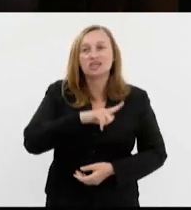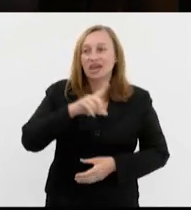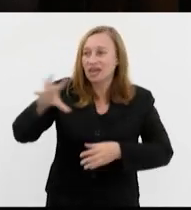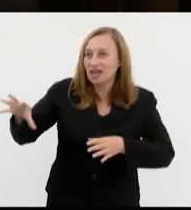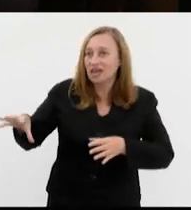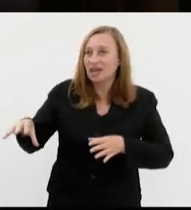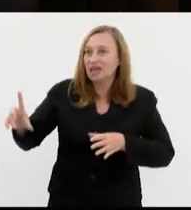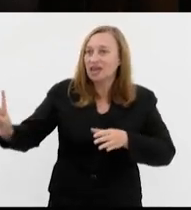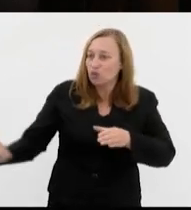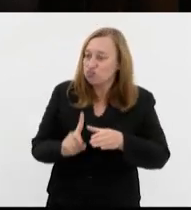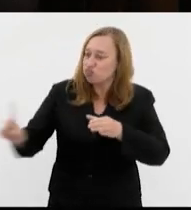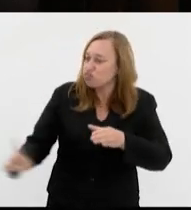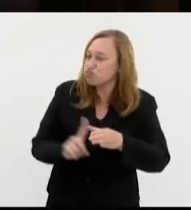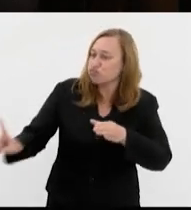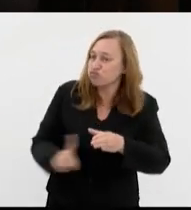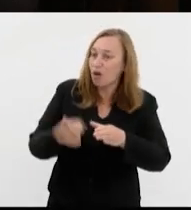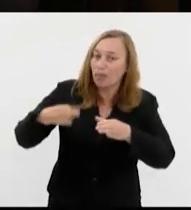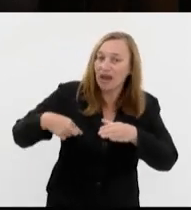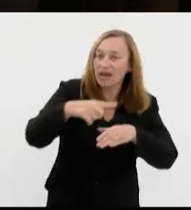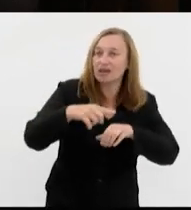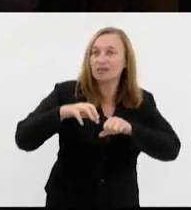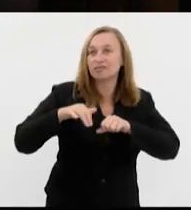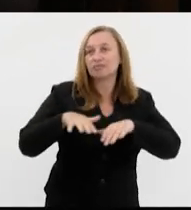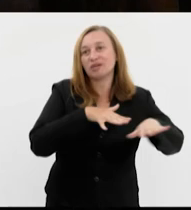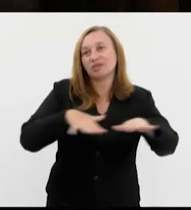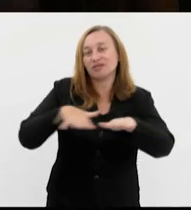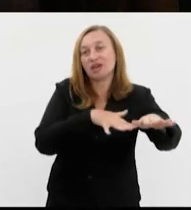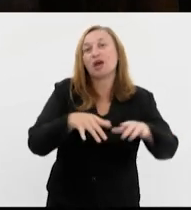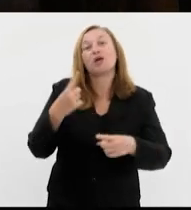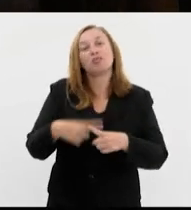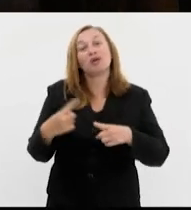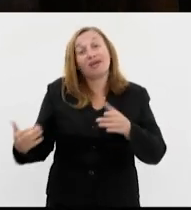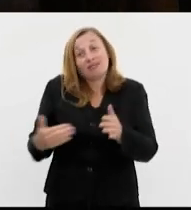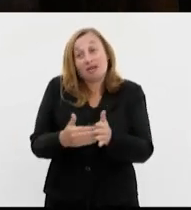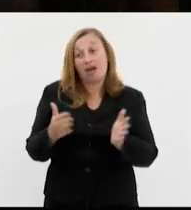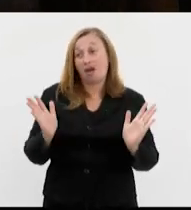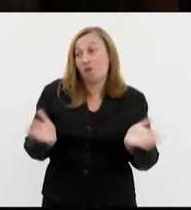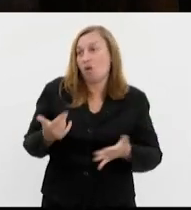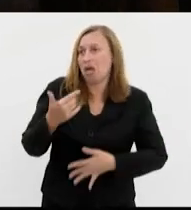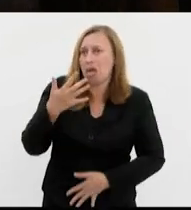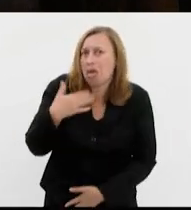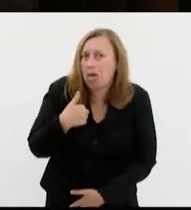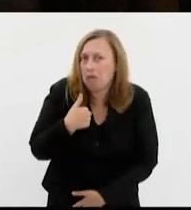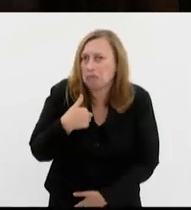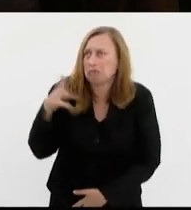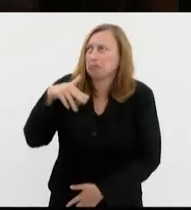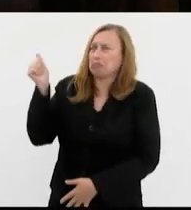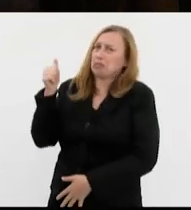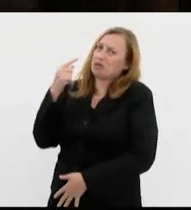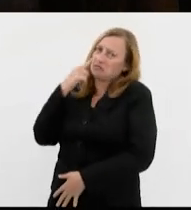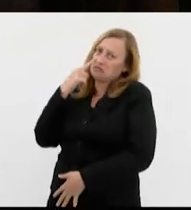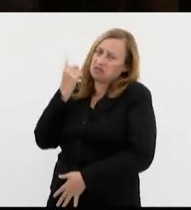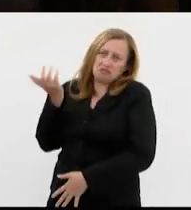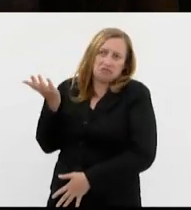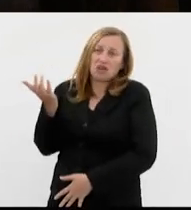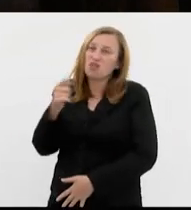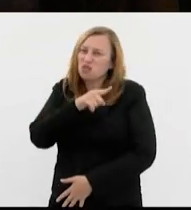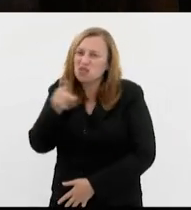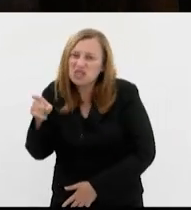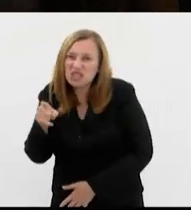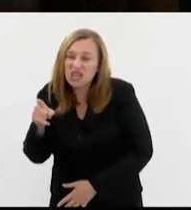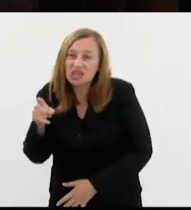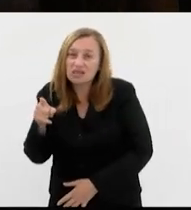para fazer manifestação. Porque até então eu nunca vi vocês conseguirem encher